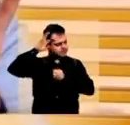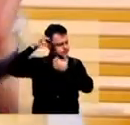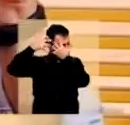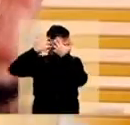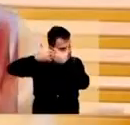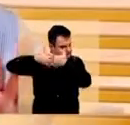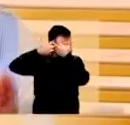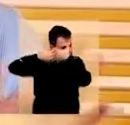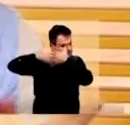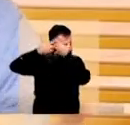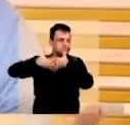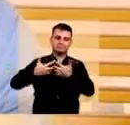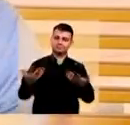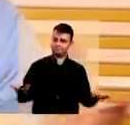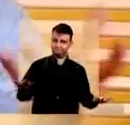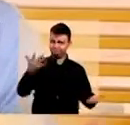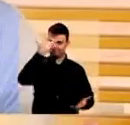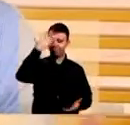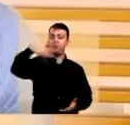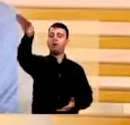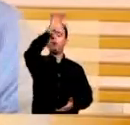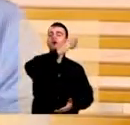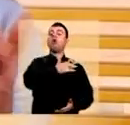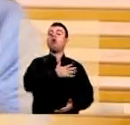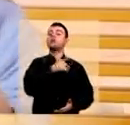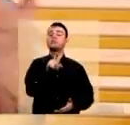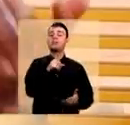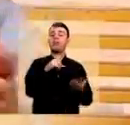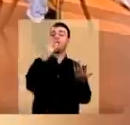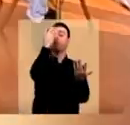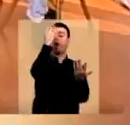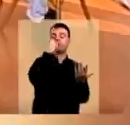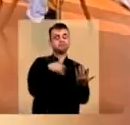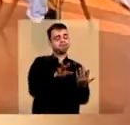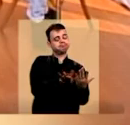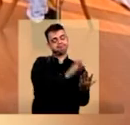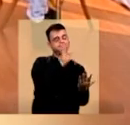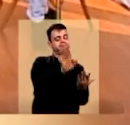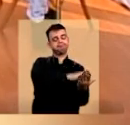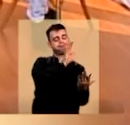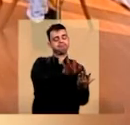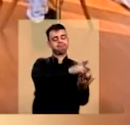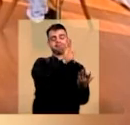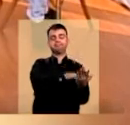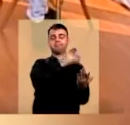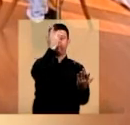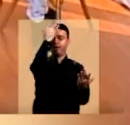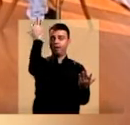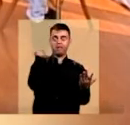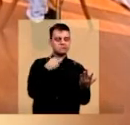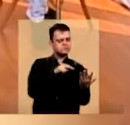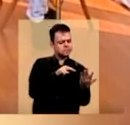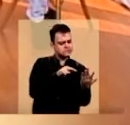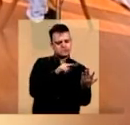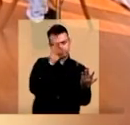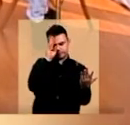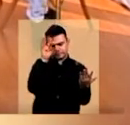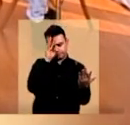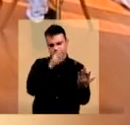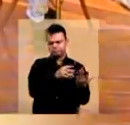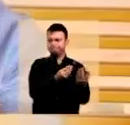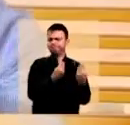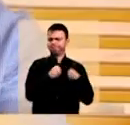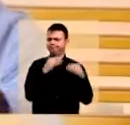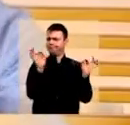imagem passa muito, por isso que todo mundo gosta da imagem. Bem prontinho, né? Você não precisa refletir muito. Isso.